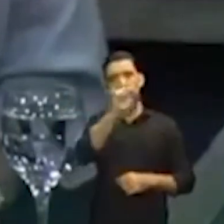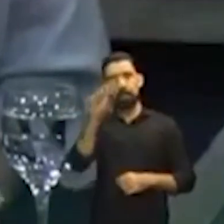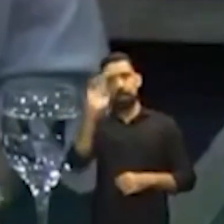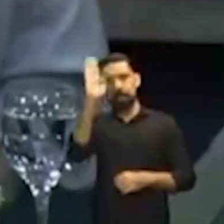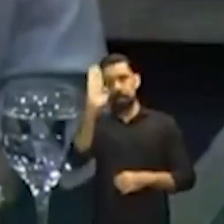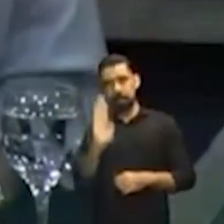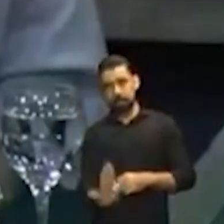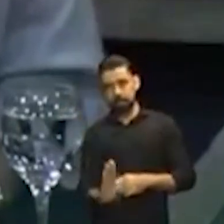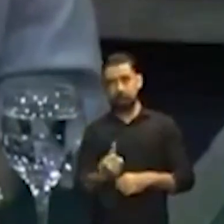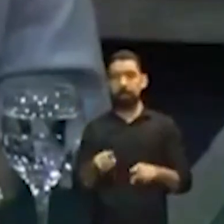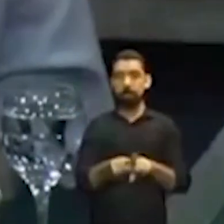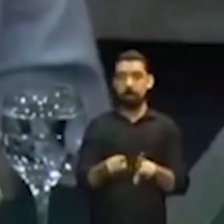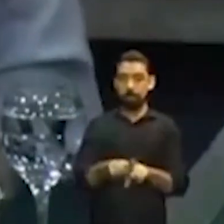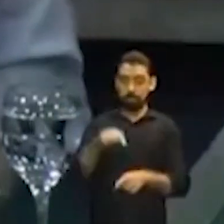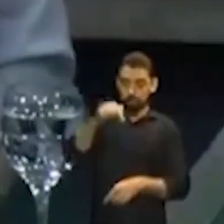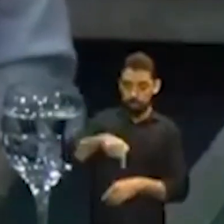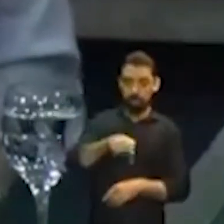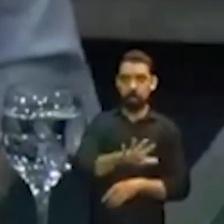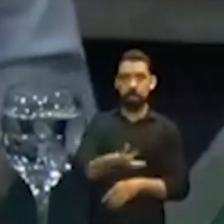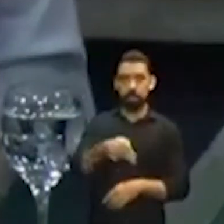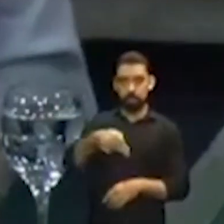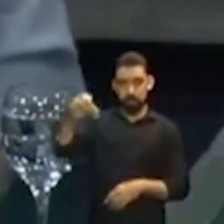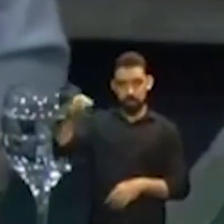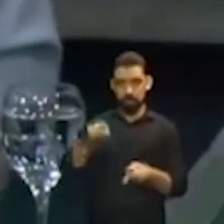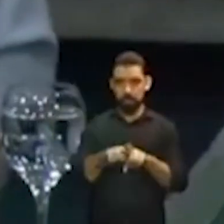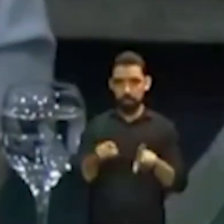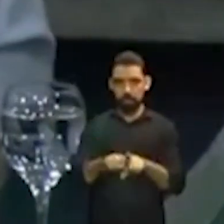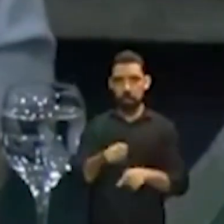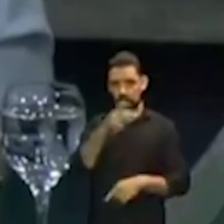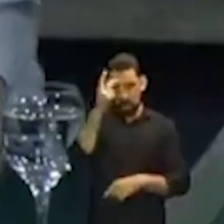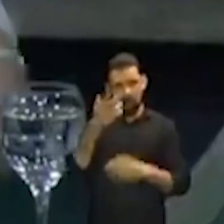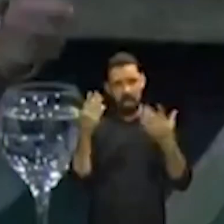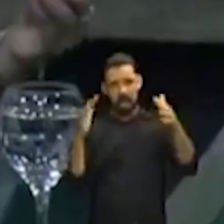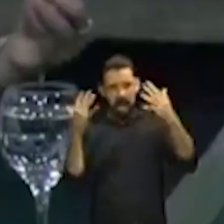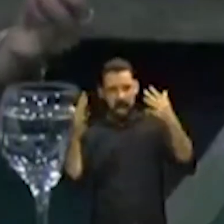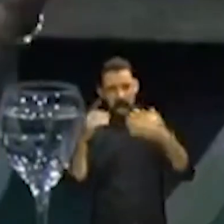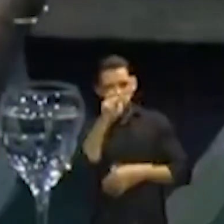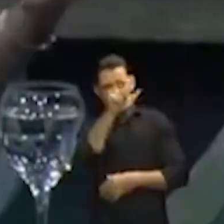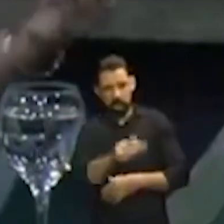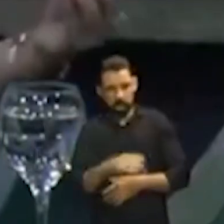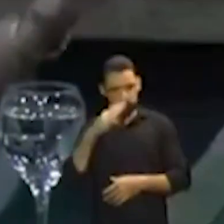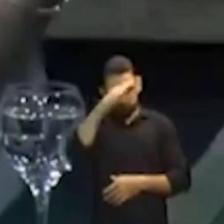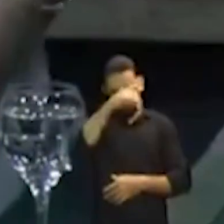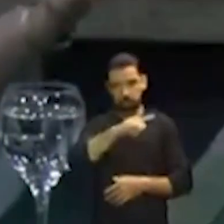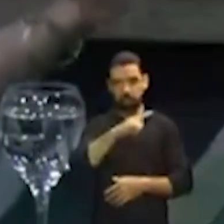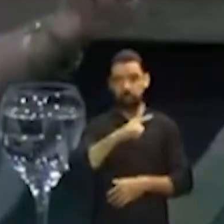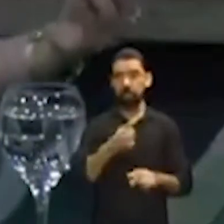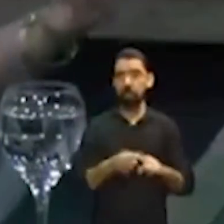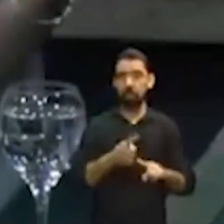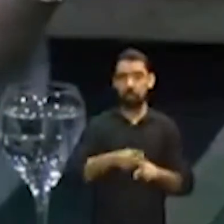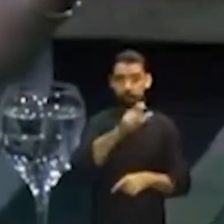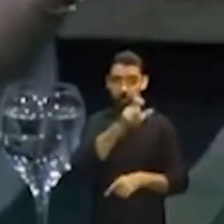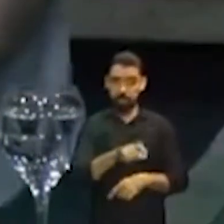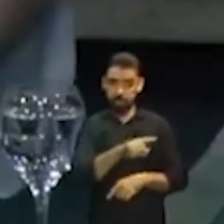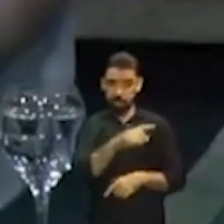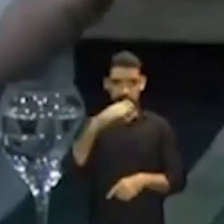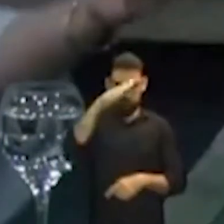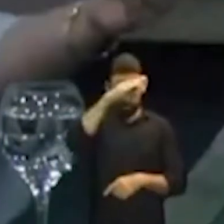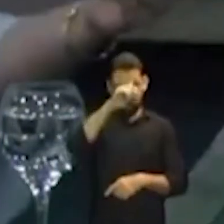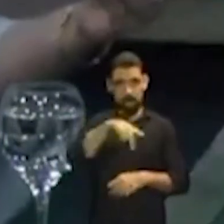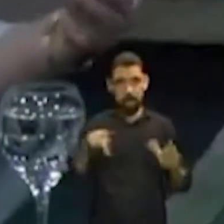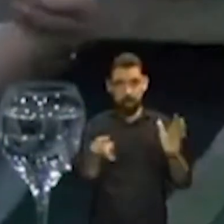o Brasil, incluindo o nosso Nordeste. O homem é ovacionado, porque delegado Cavalcante, ele é uma pessoa